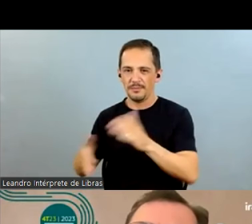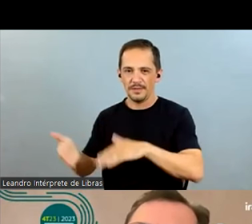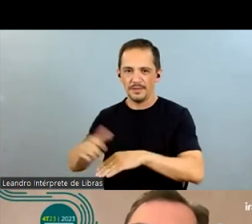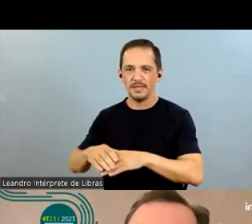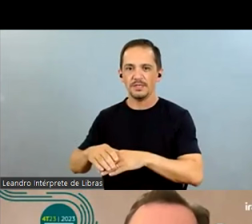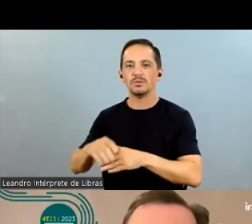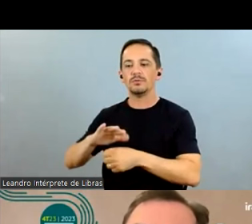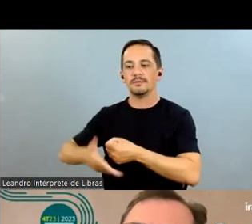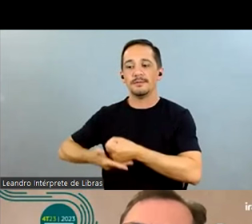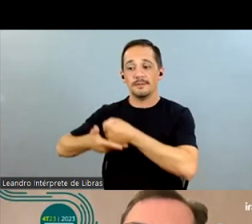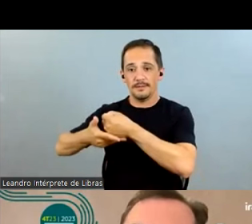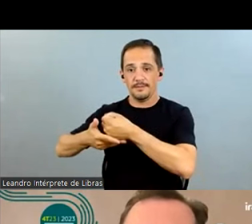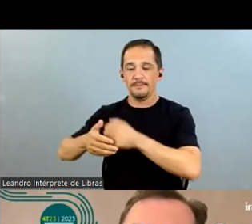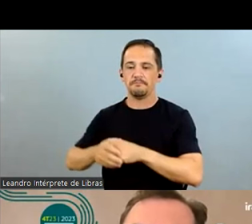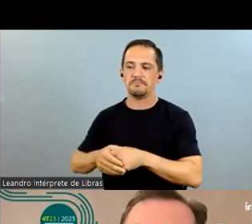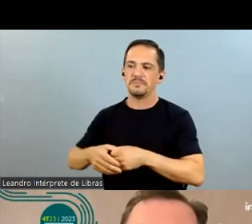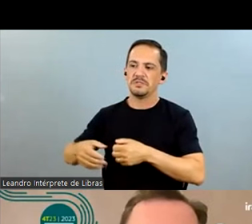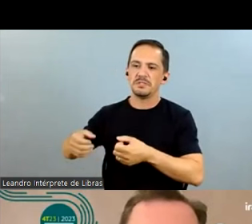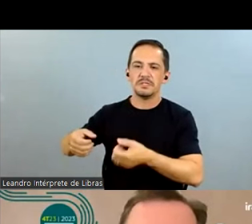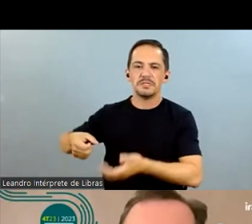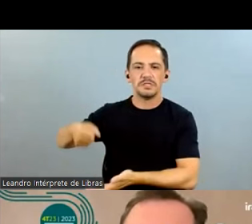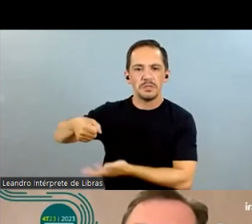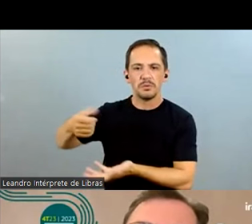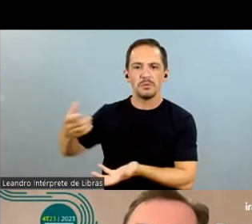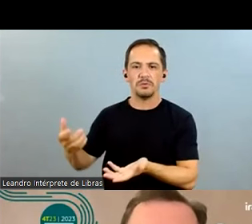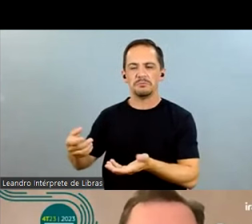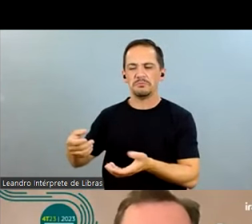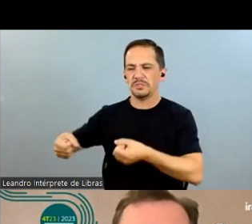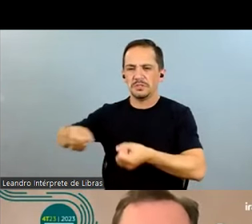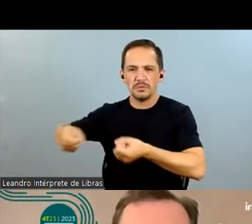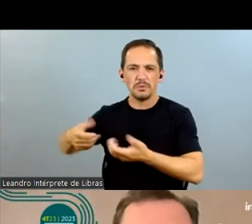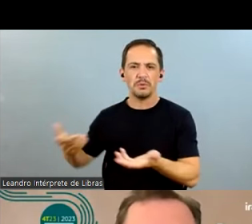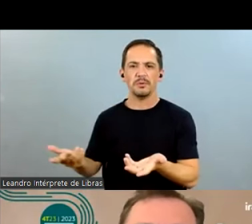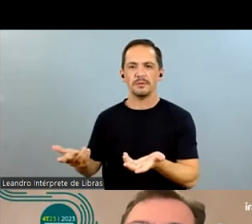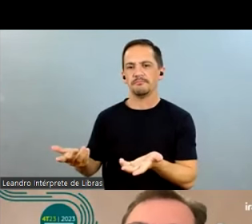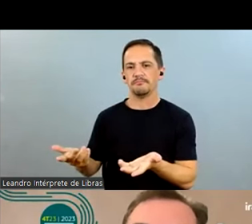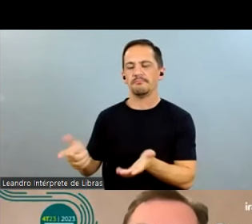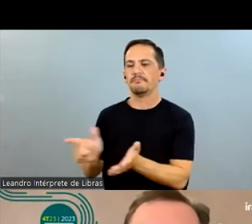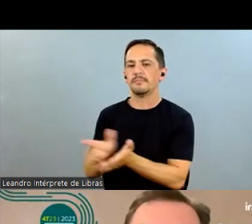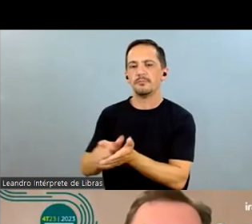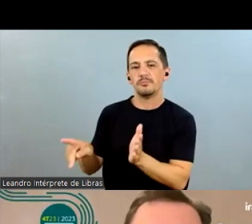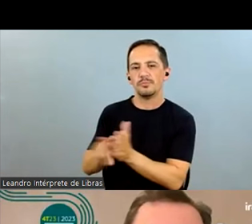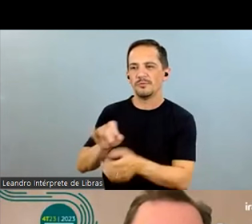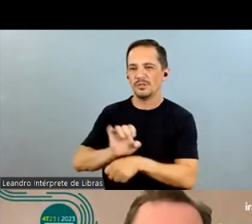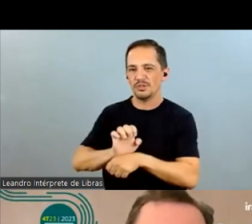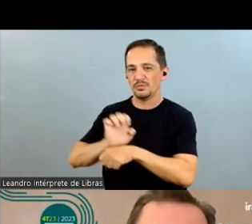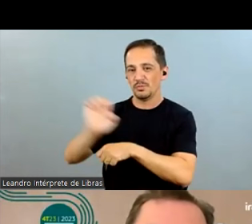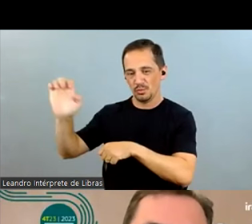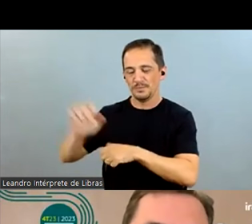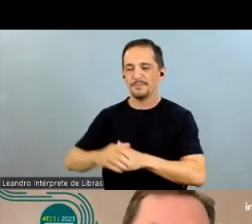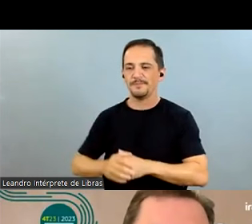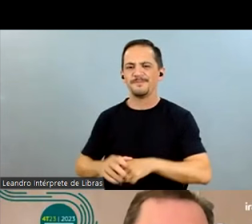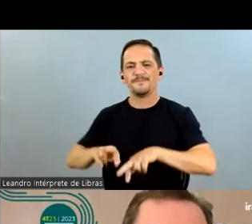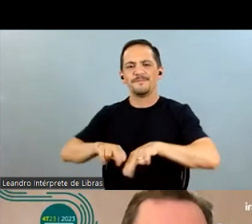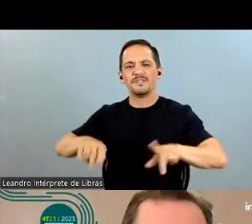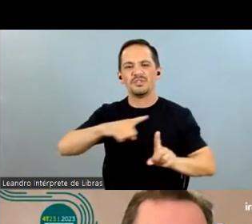para para sacolas para sacos sacos de panificação papéis para exportação né E todos os papéis que a gente